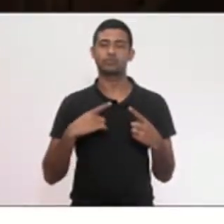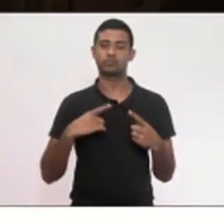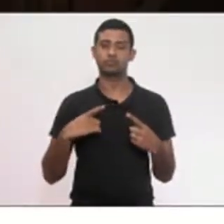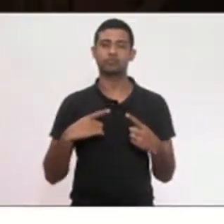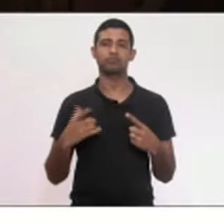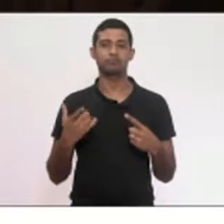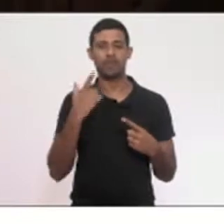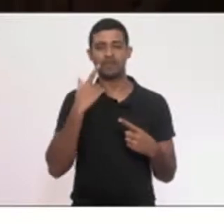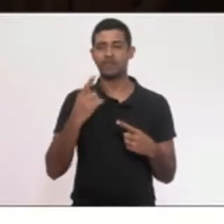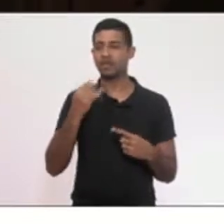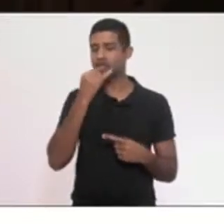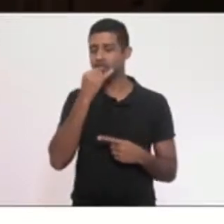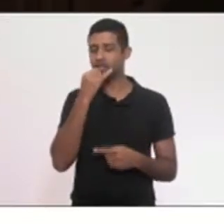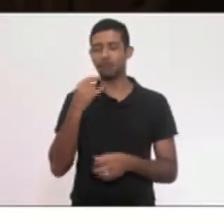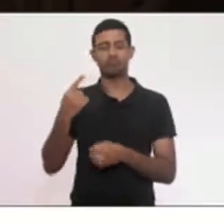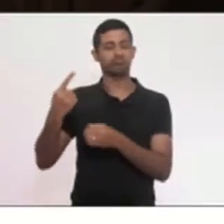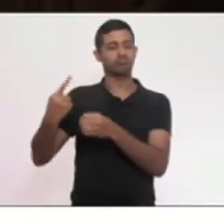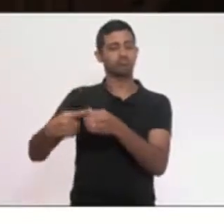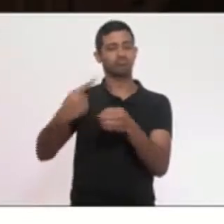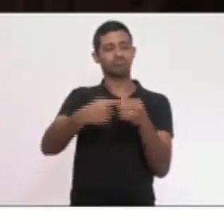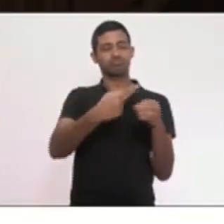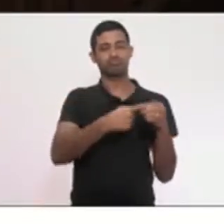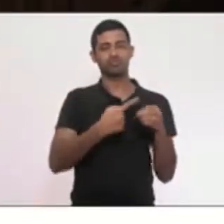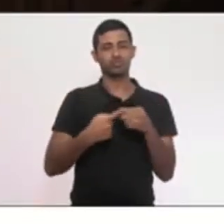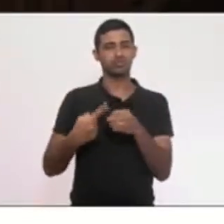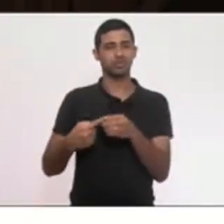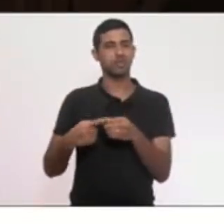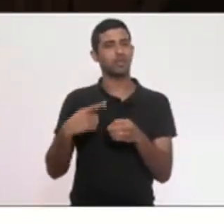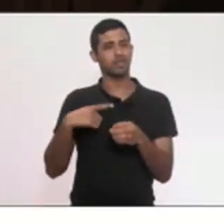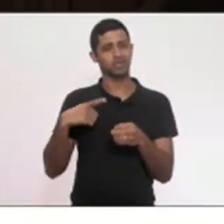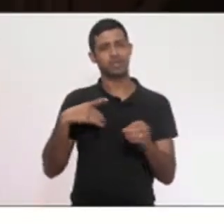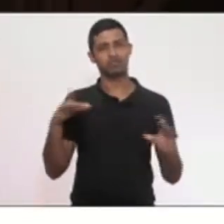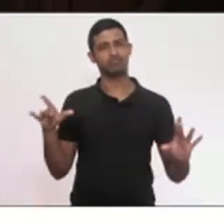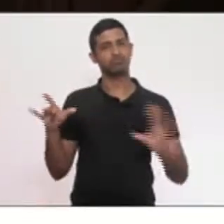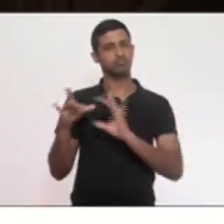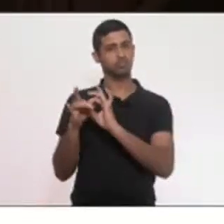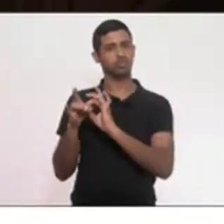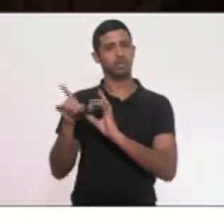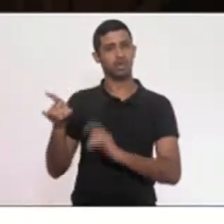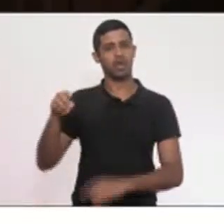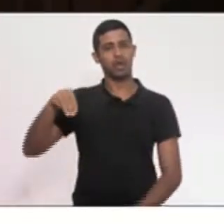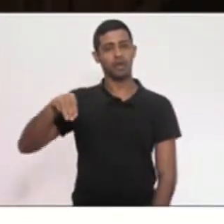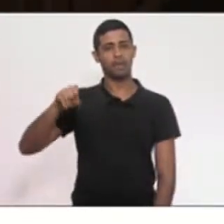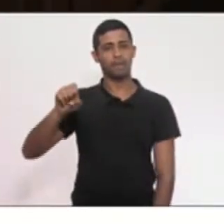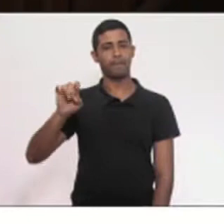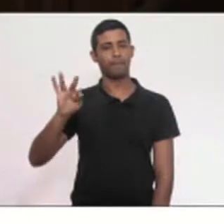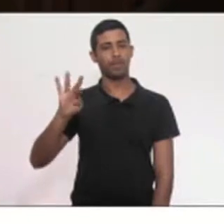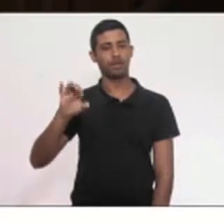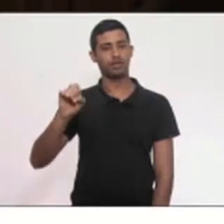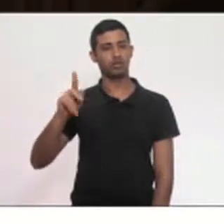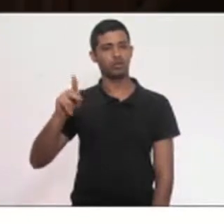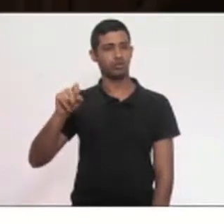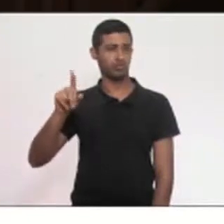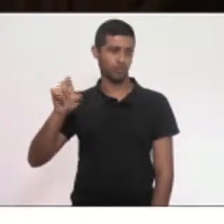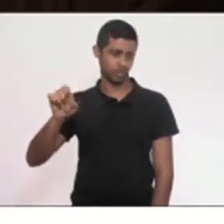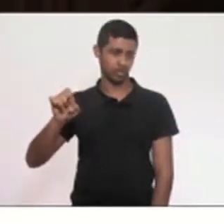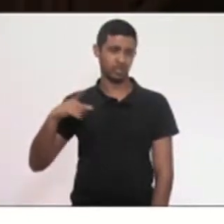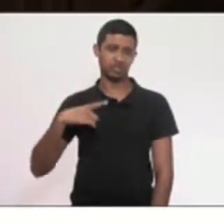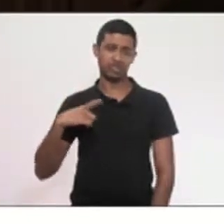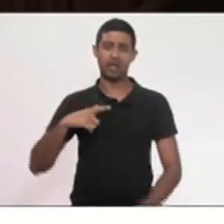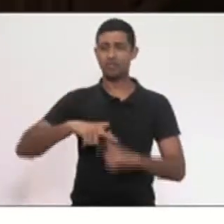seja, municípios que estão completamente vinculados e que enfrentam problemas que lhes são comuns